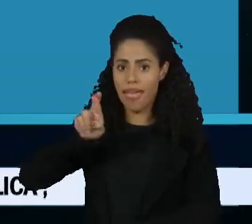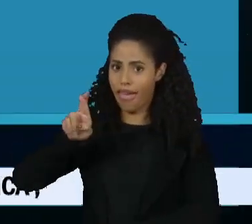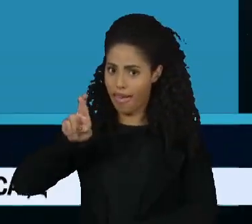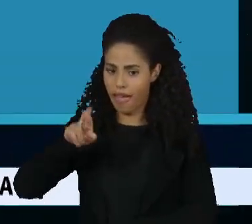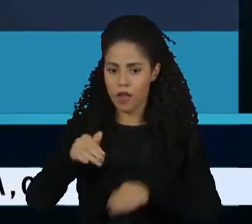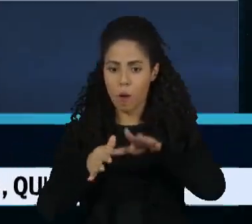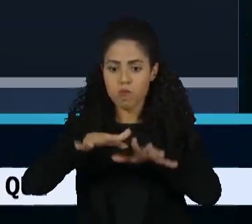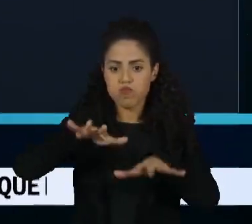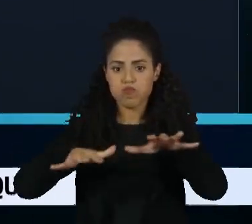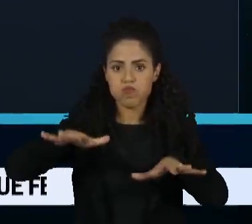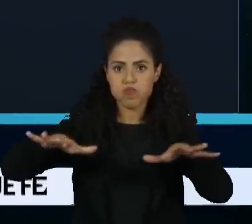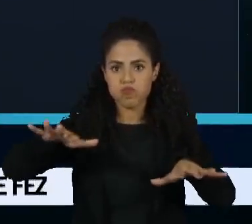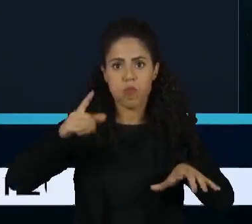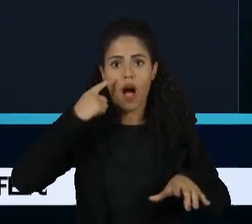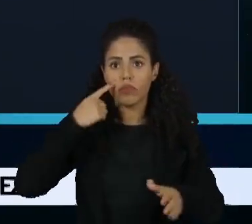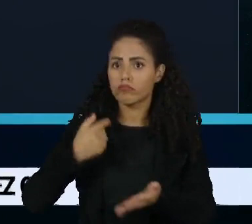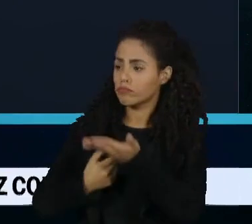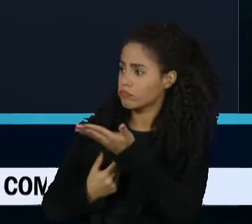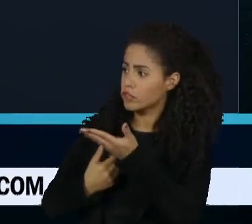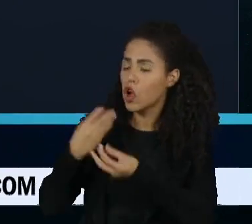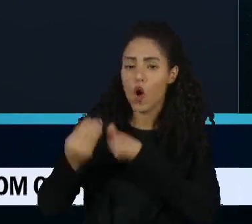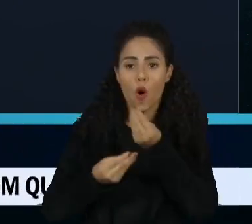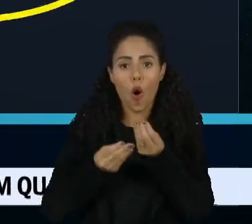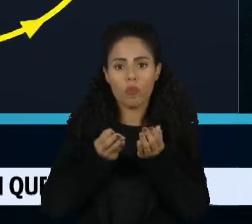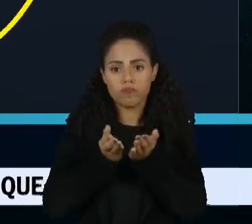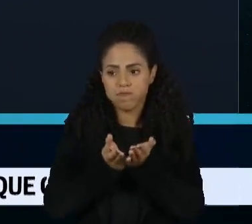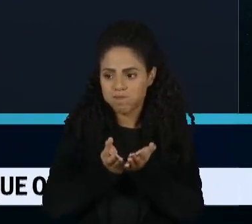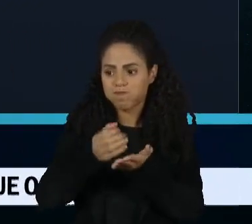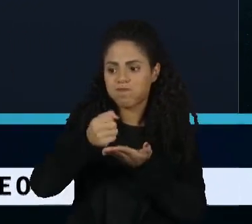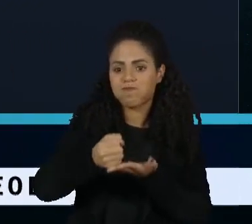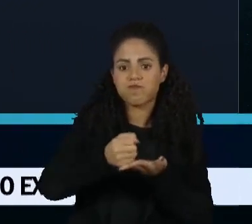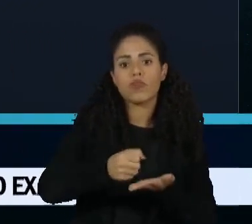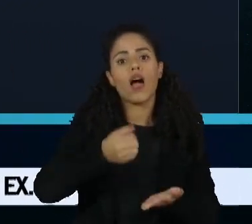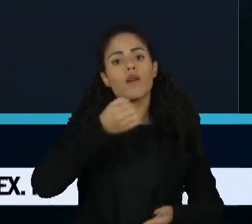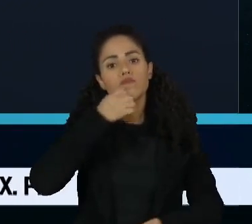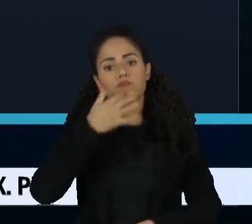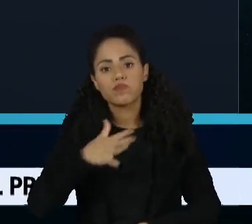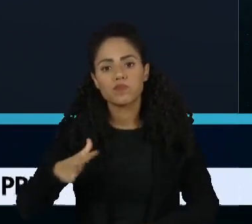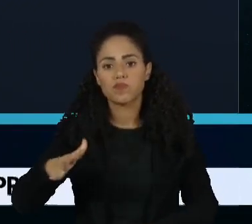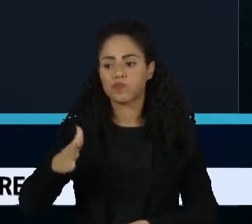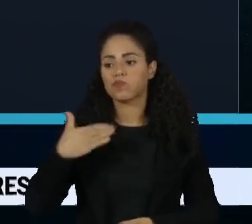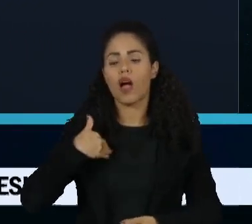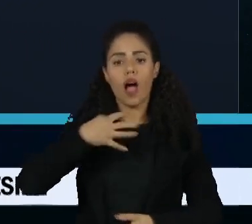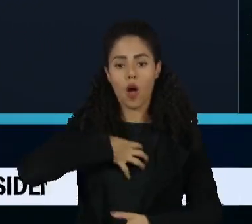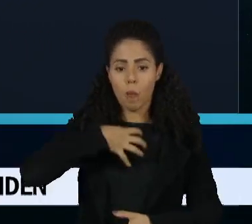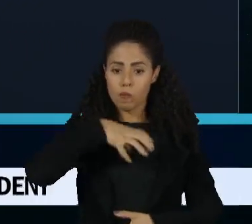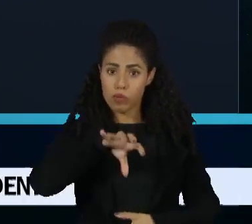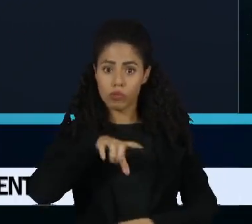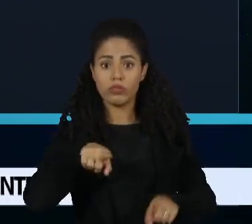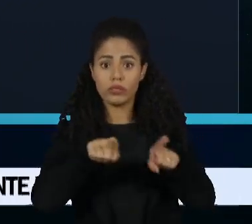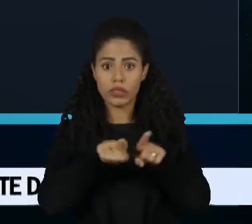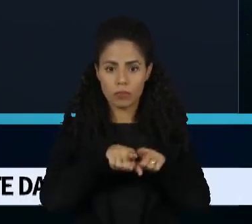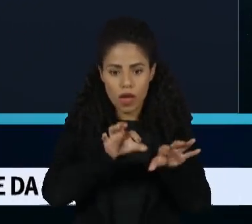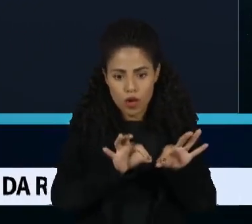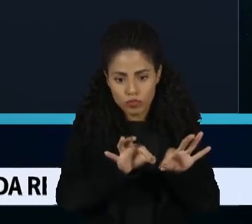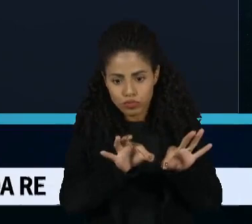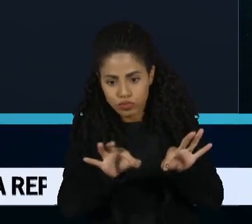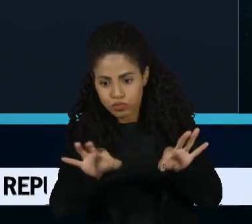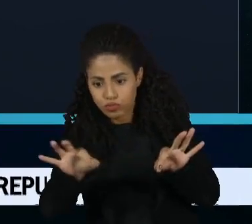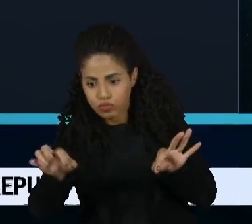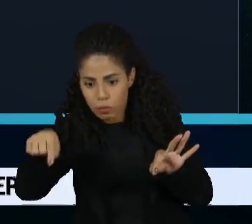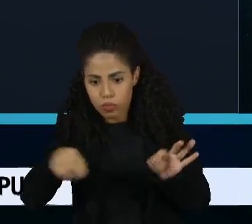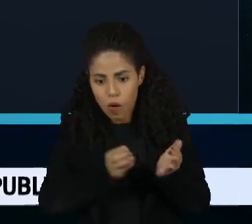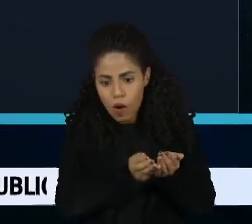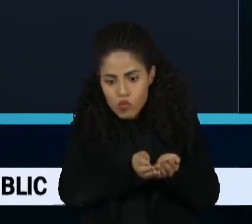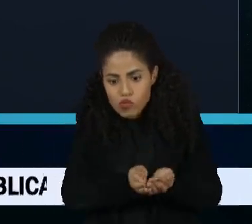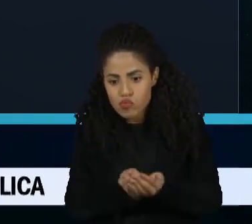a cabotagem é o transporte de cargas ao longo da Costa de um país de um porto a outro apesar dos